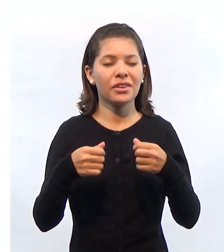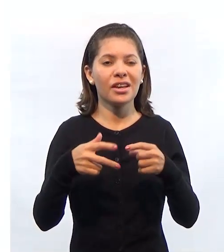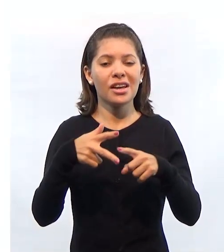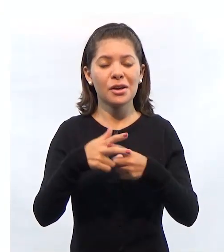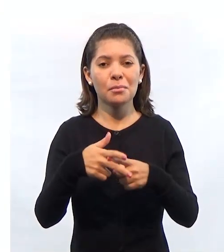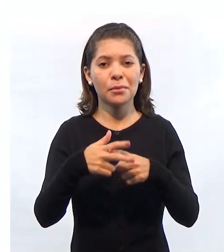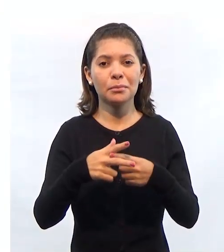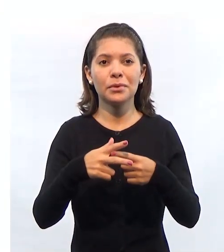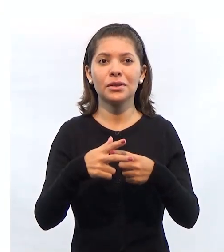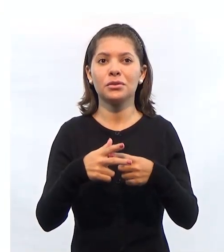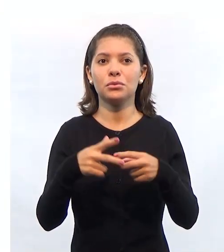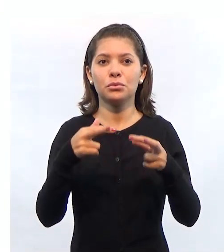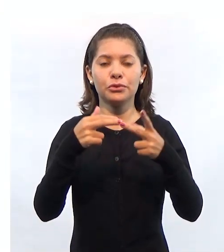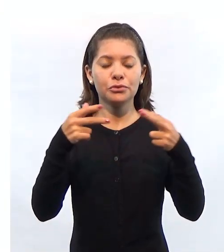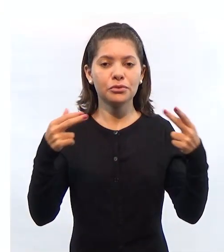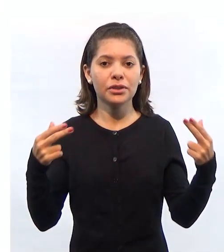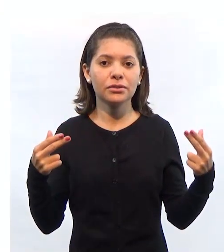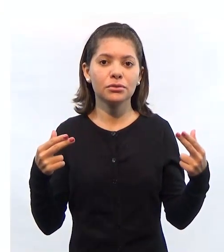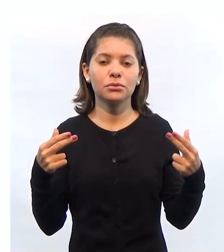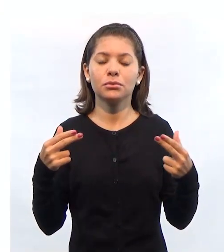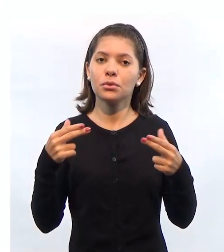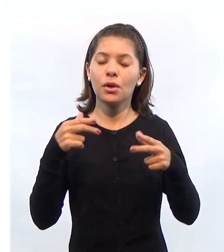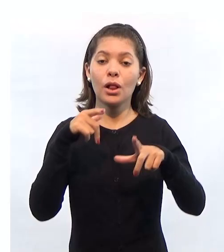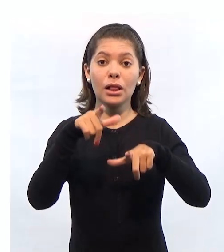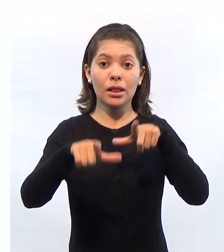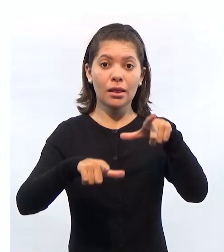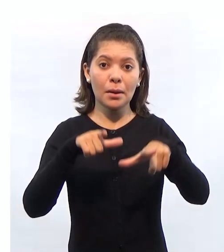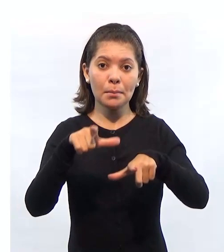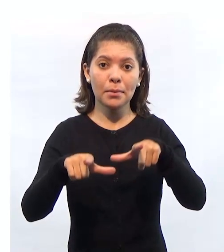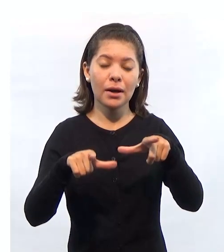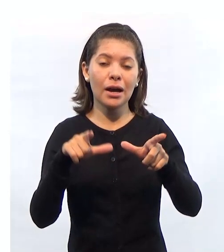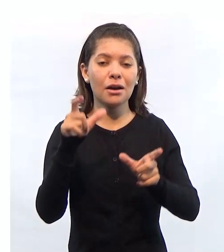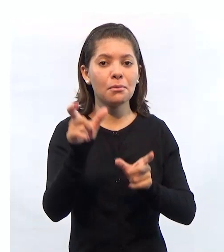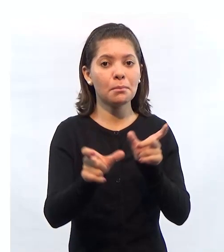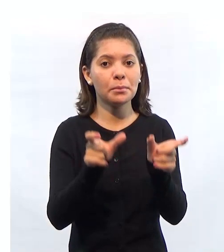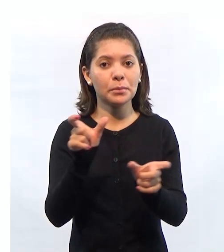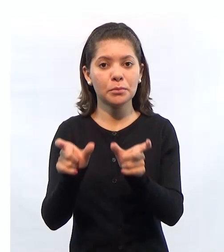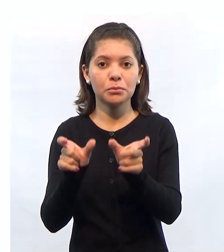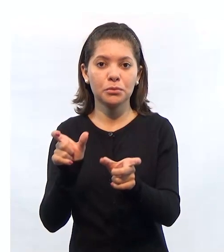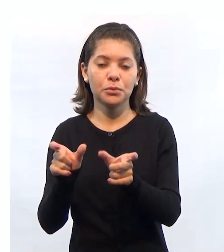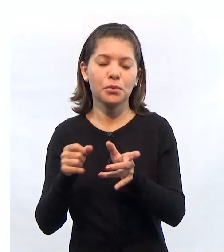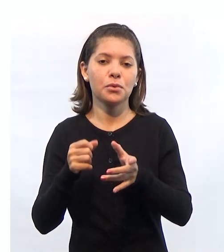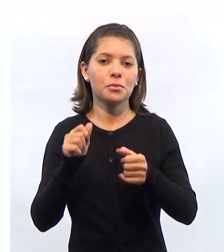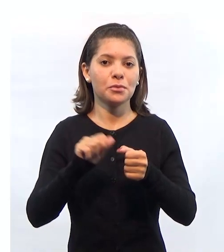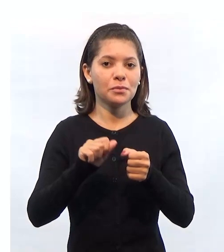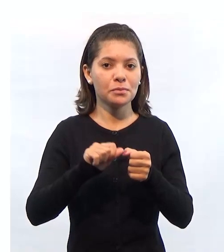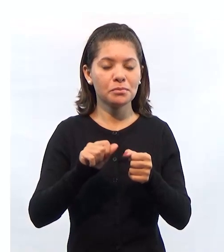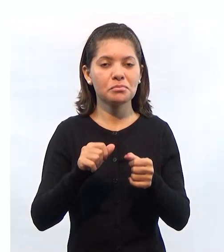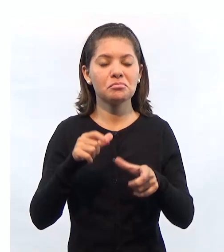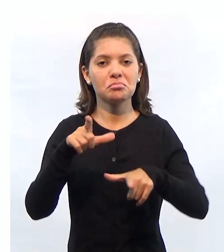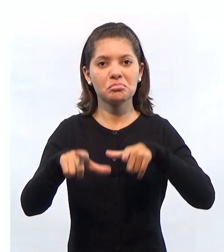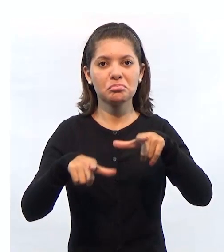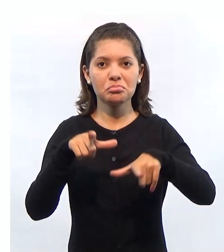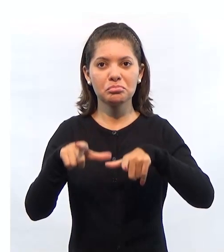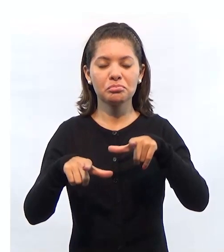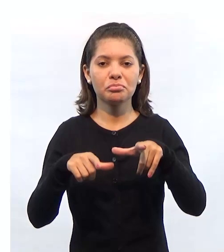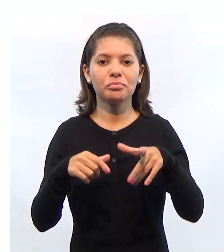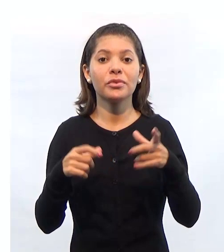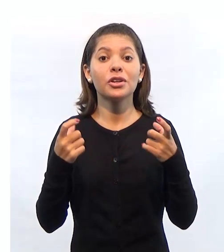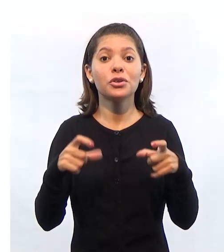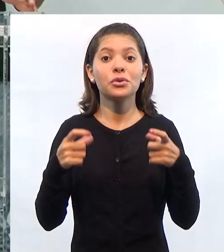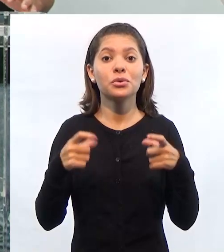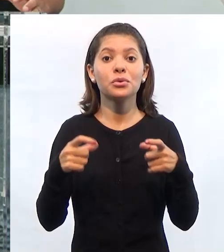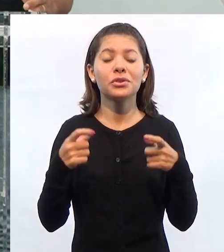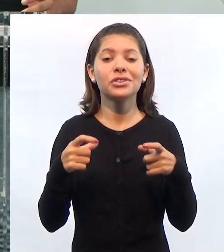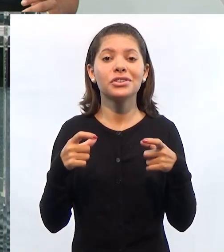equipamentos, ela requer também serviços para operar, para realizar a atividade de produção. E de onde é que vêm